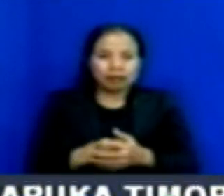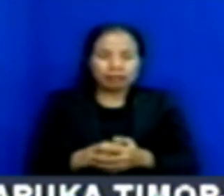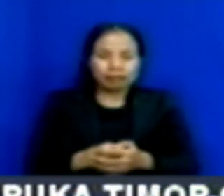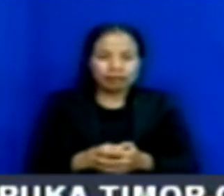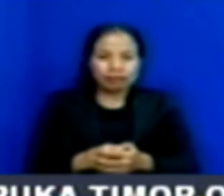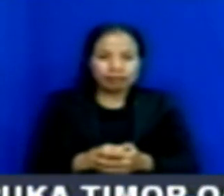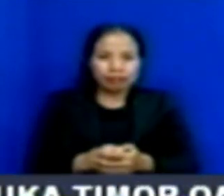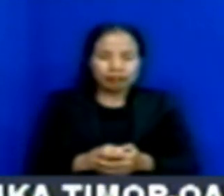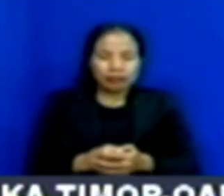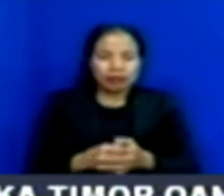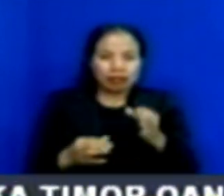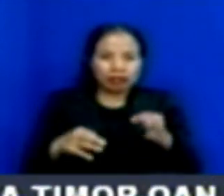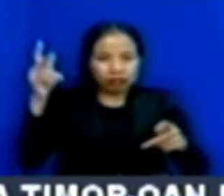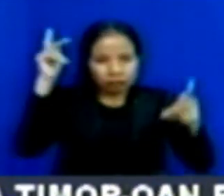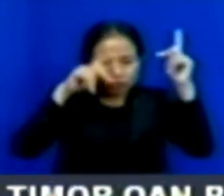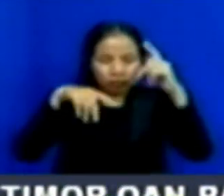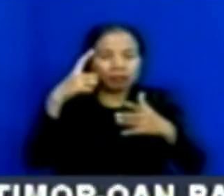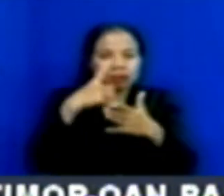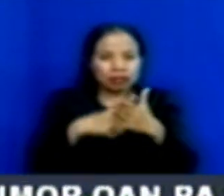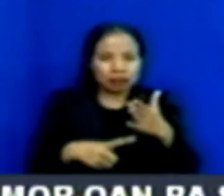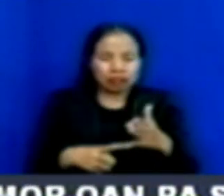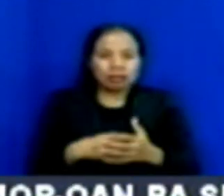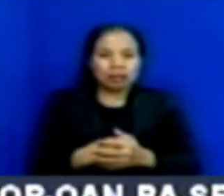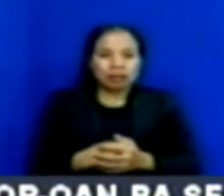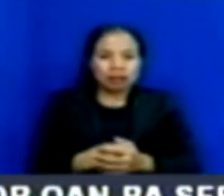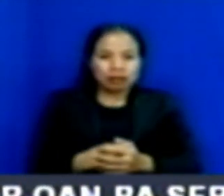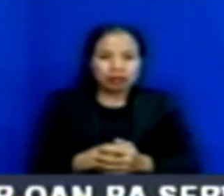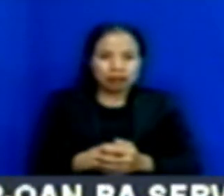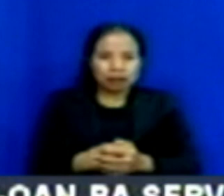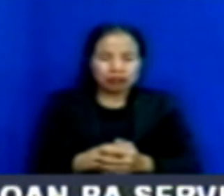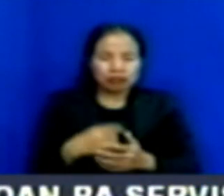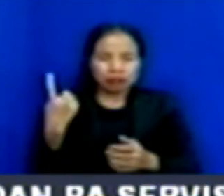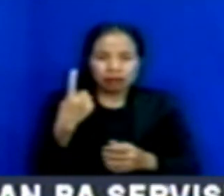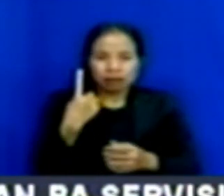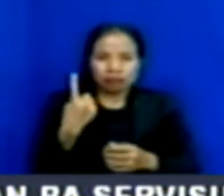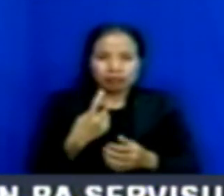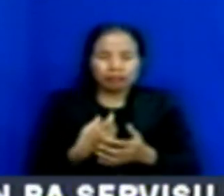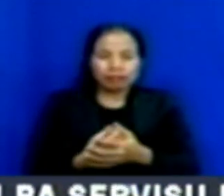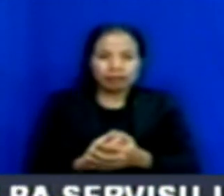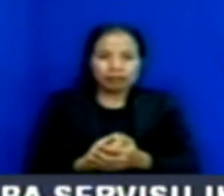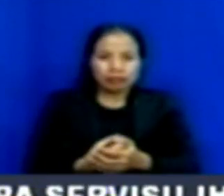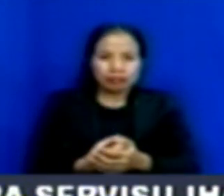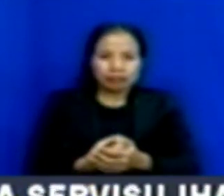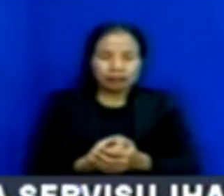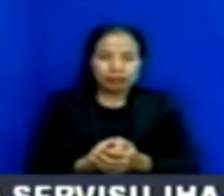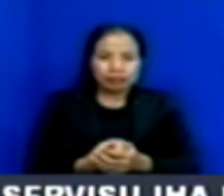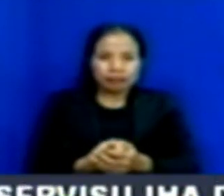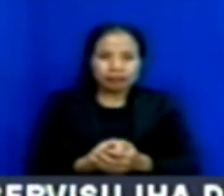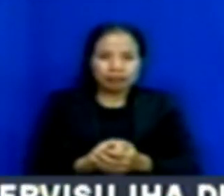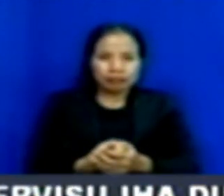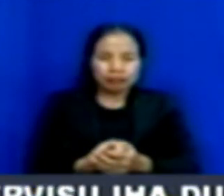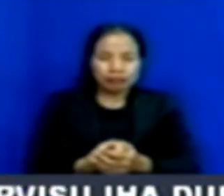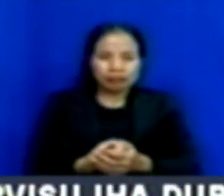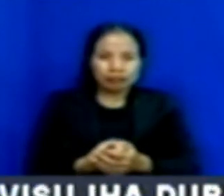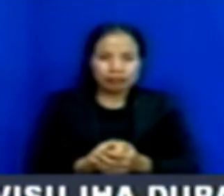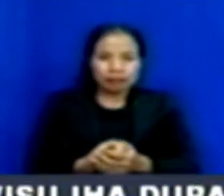mai. Qualquer situação sair de dentro, pode entregar que é das para segurança. Que é que é das minha. Tampa